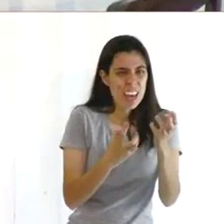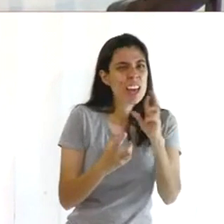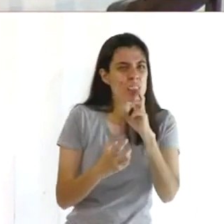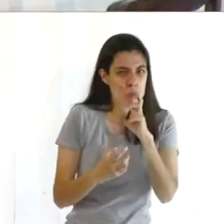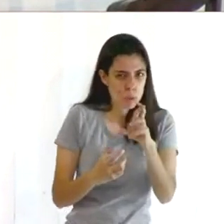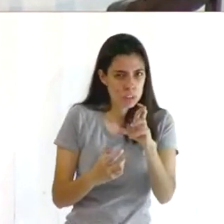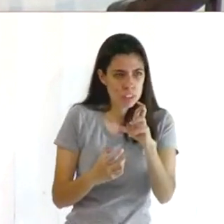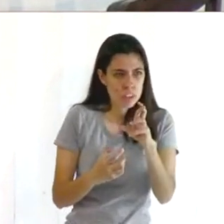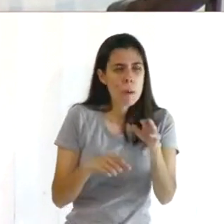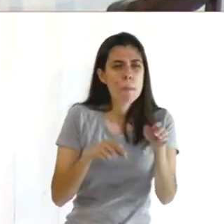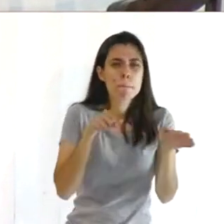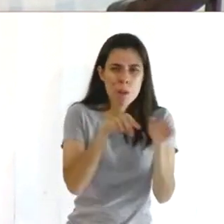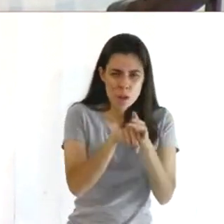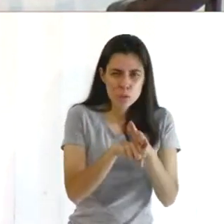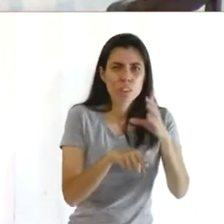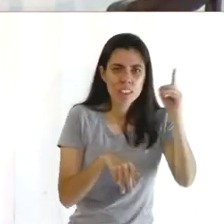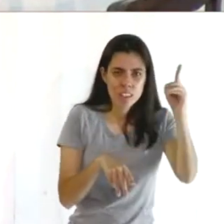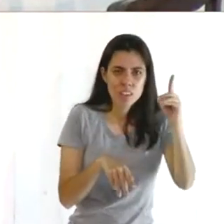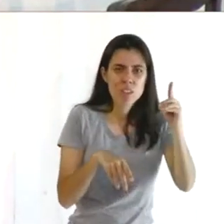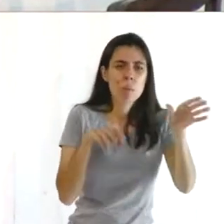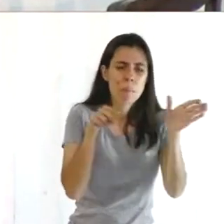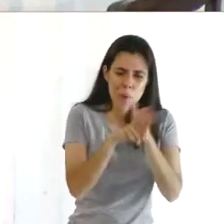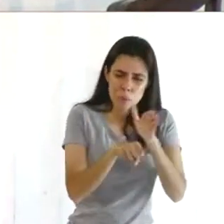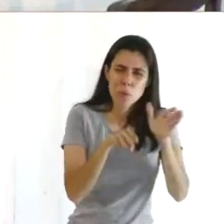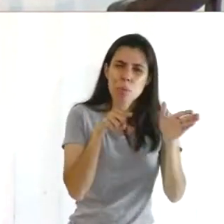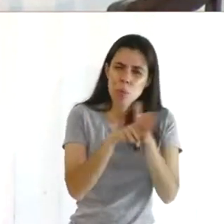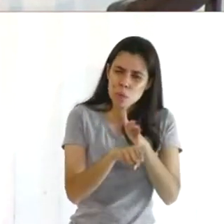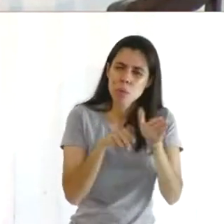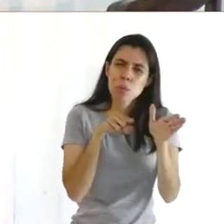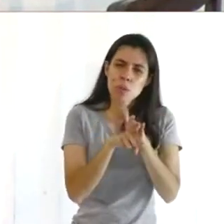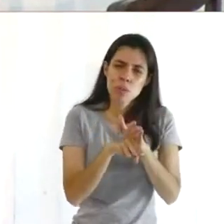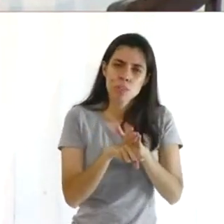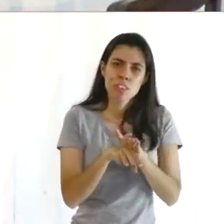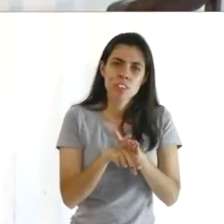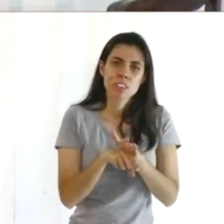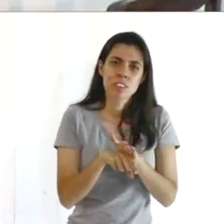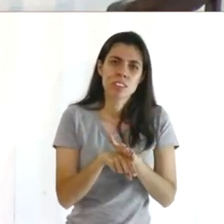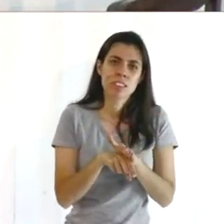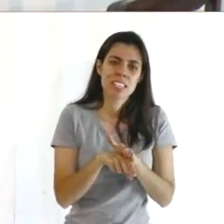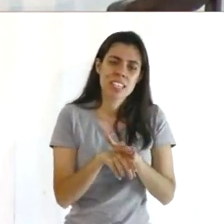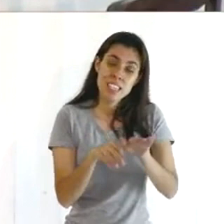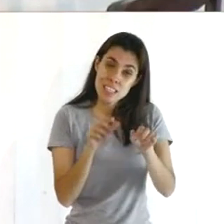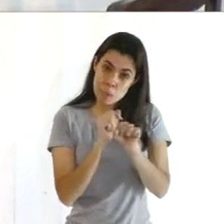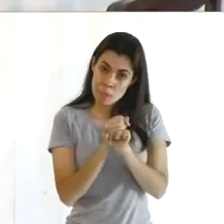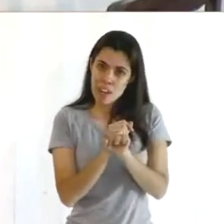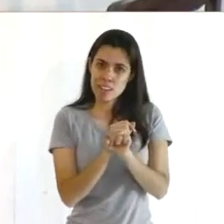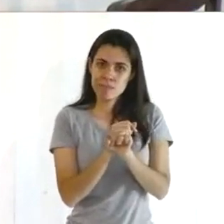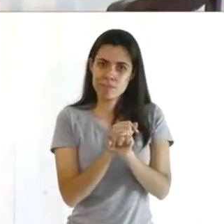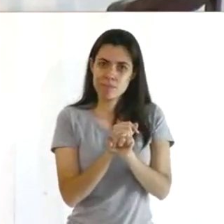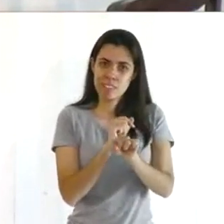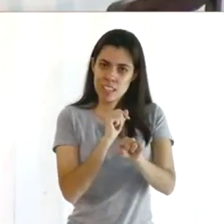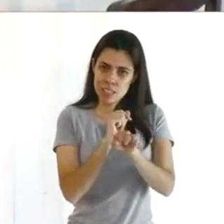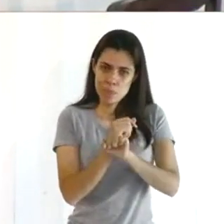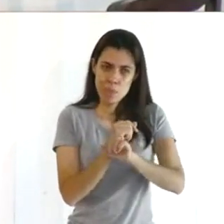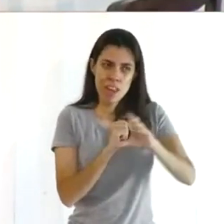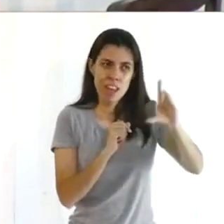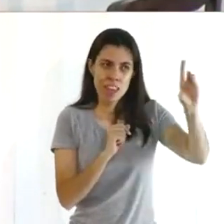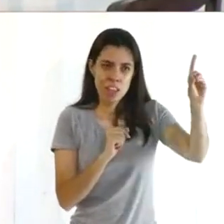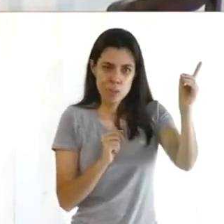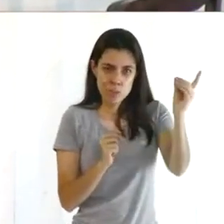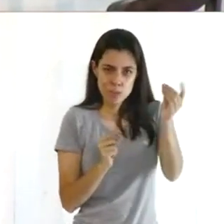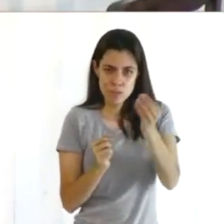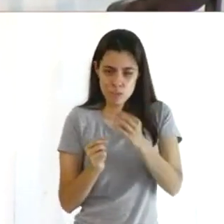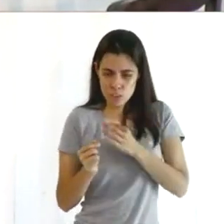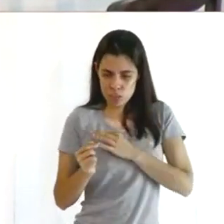Ele, e nesse trabalhar de orar com o Senhor, deixa Ele trabalhar em você, transformar esse momento, converter o seu coração de pranto